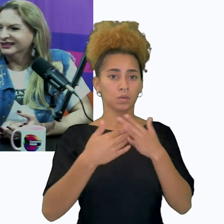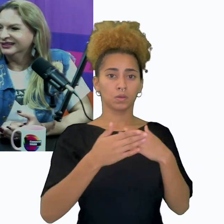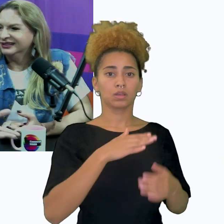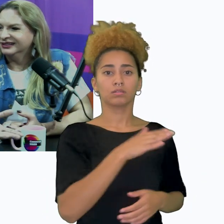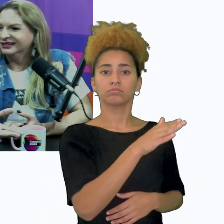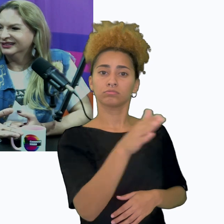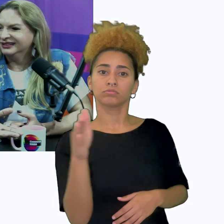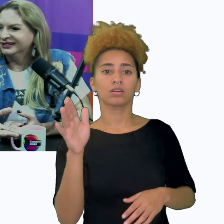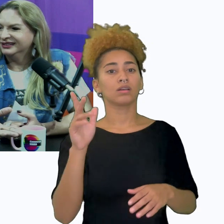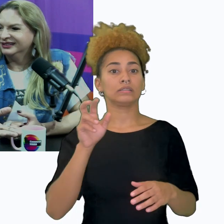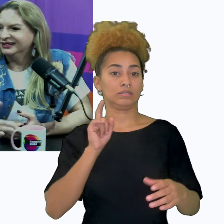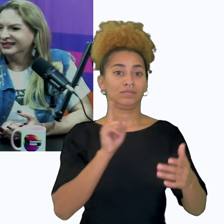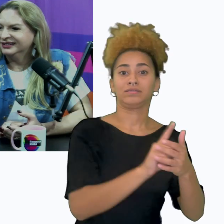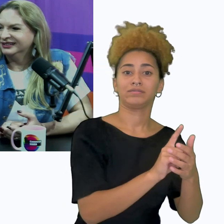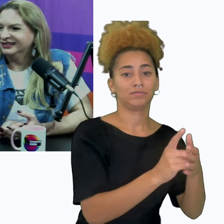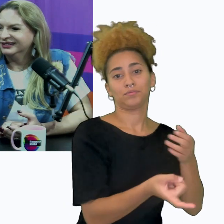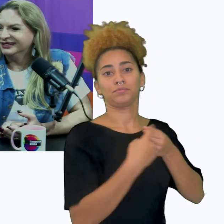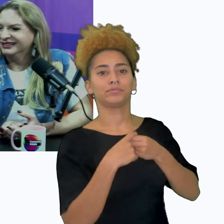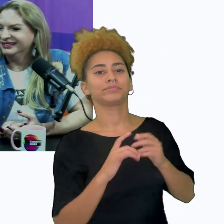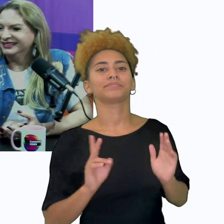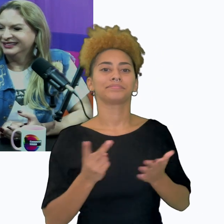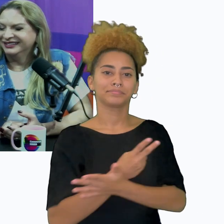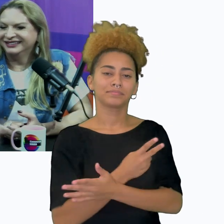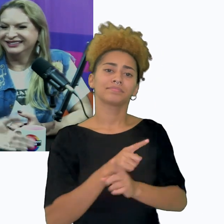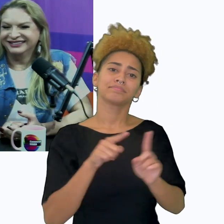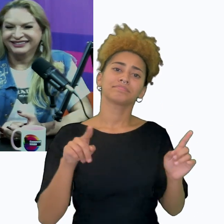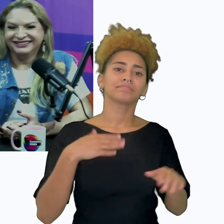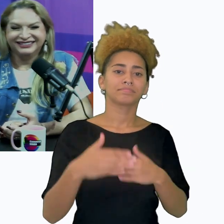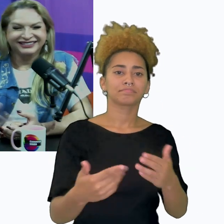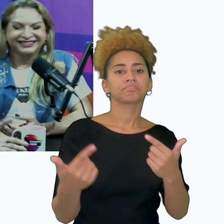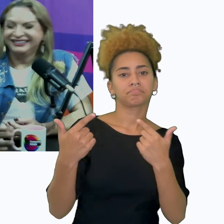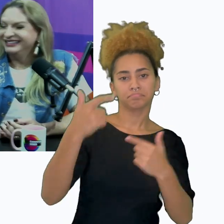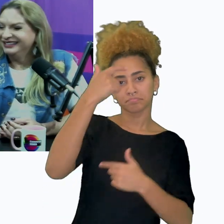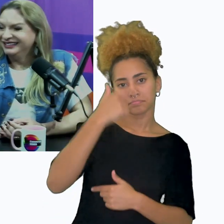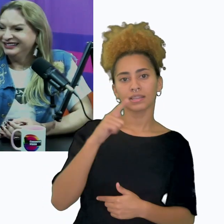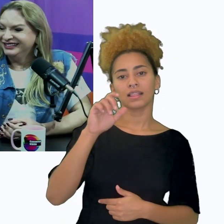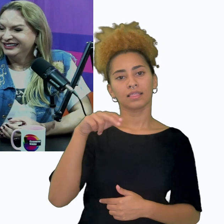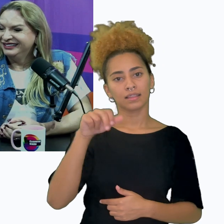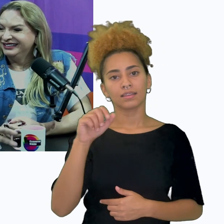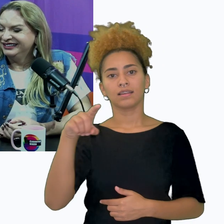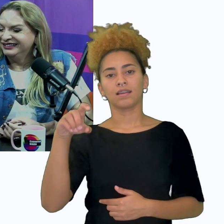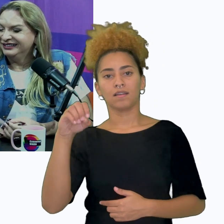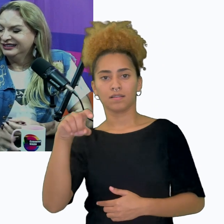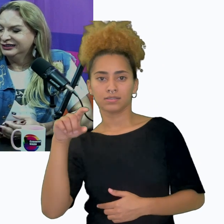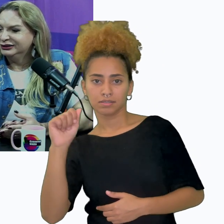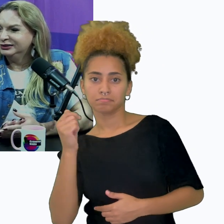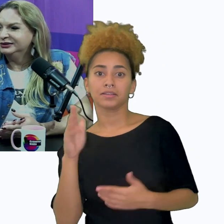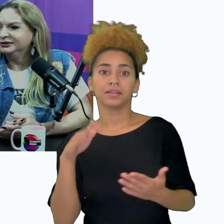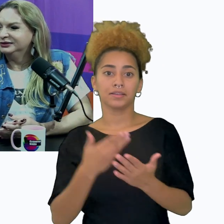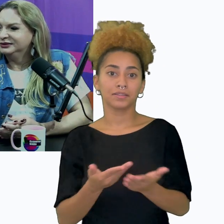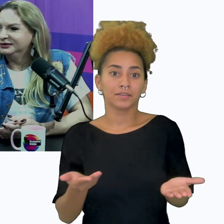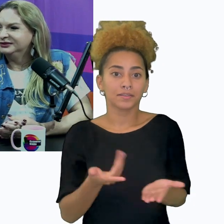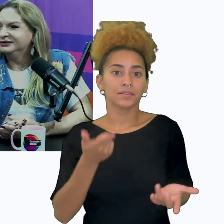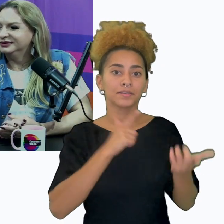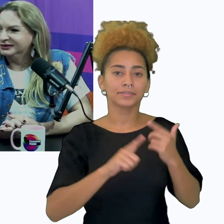uma zingra, que todo canto que eu ia me deportava e eu voltava, entendeu? Eu ia e voltava. Aí fiquei conversando com a Lena Oxa, e até hoje, graças a Deus,